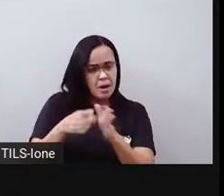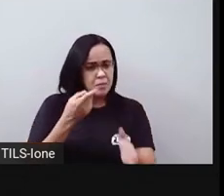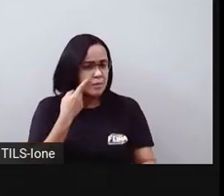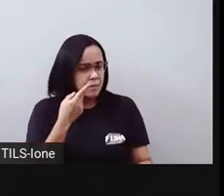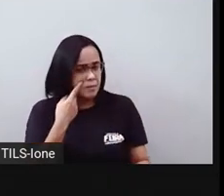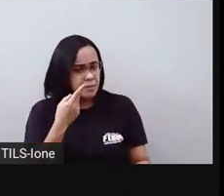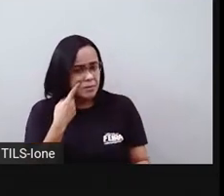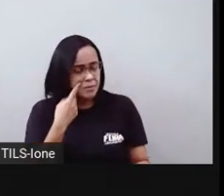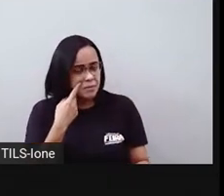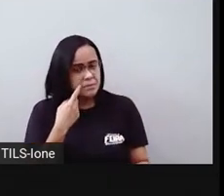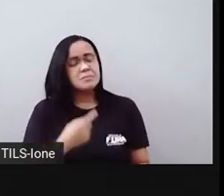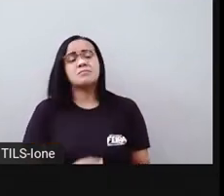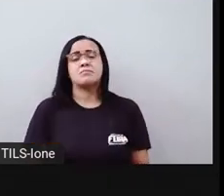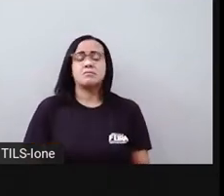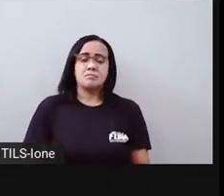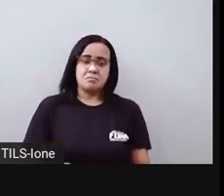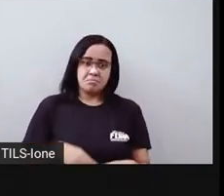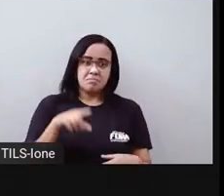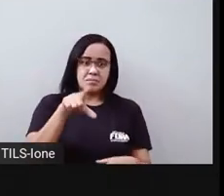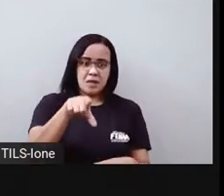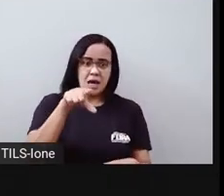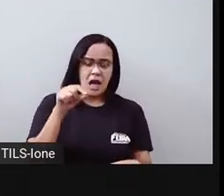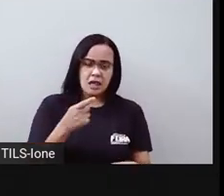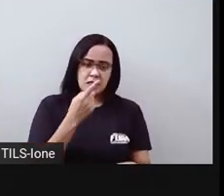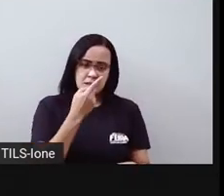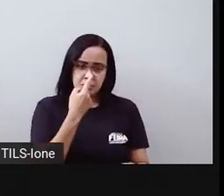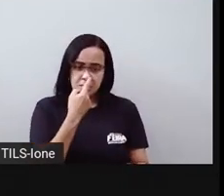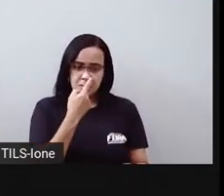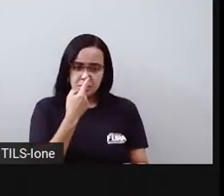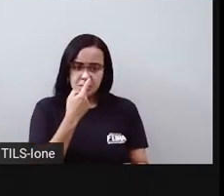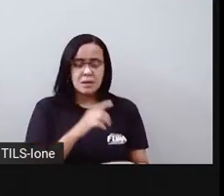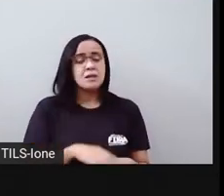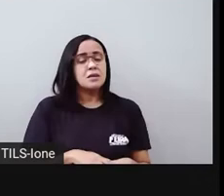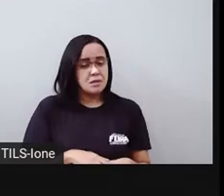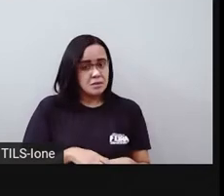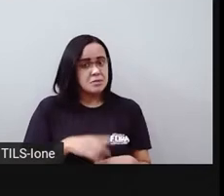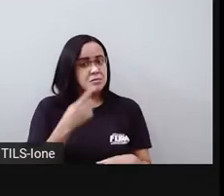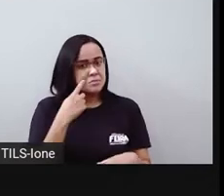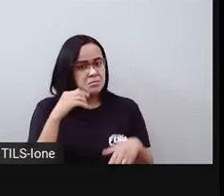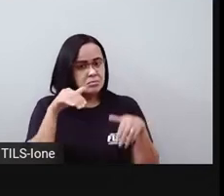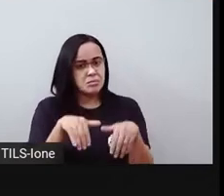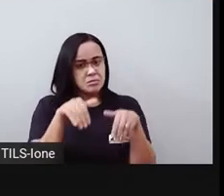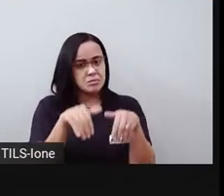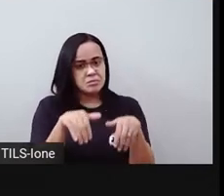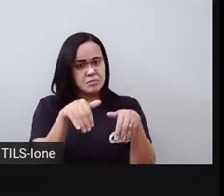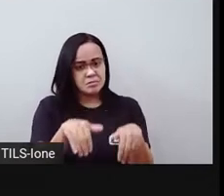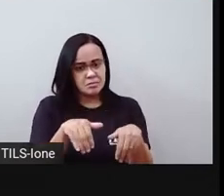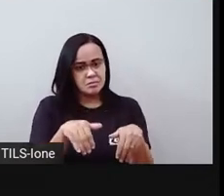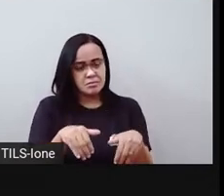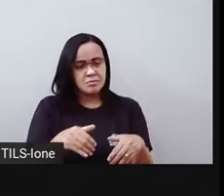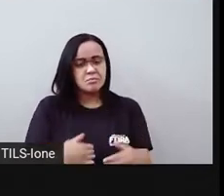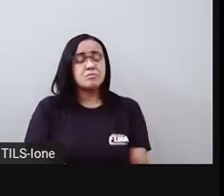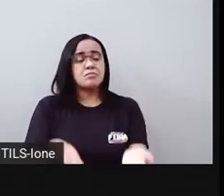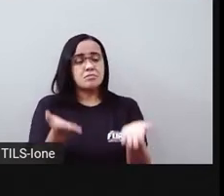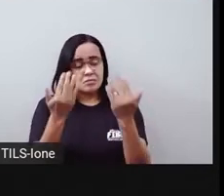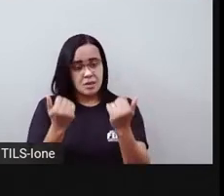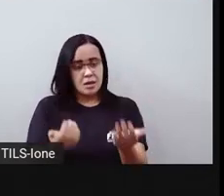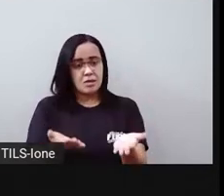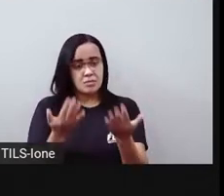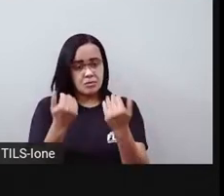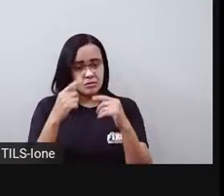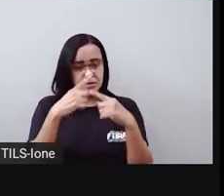esse canguru? Esse biscoito? Vamos perguntar para o canguru? Let's go, let's sing, vamos